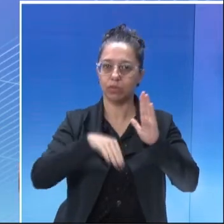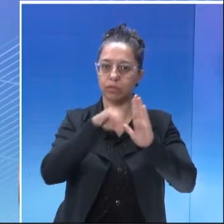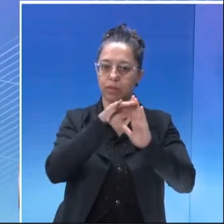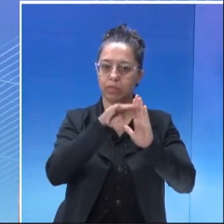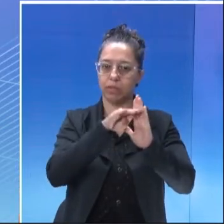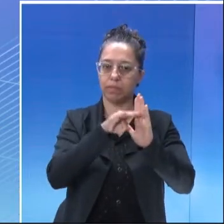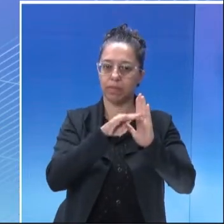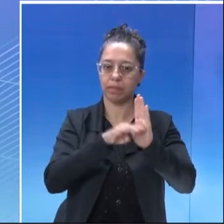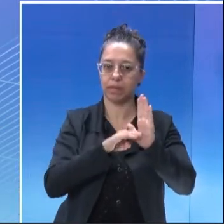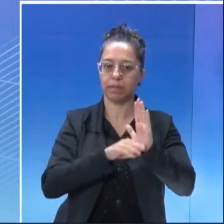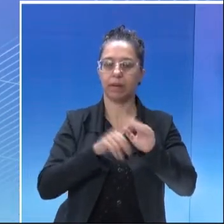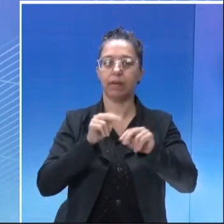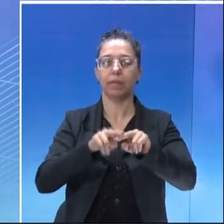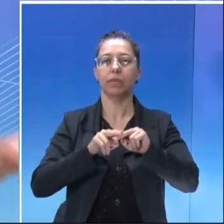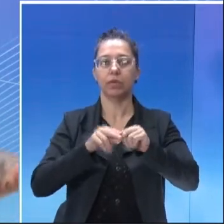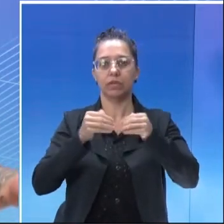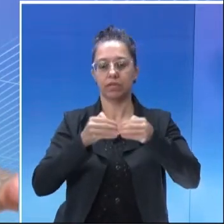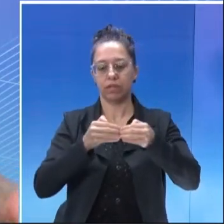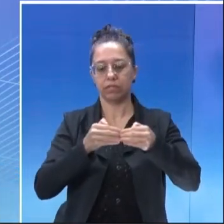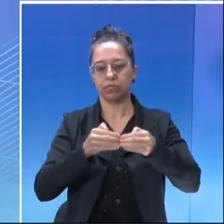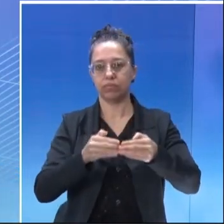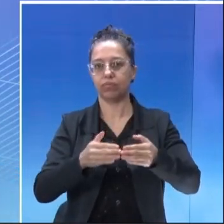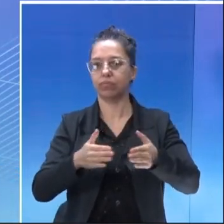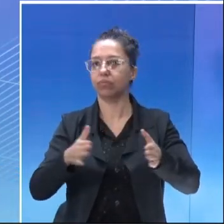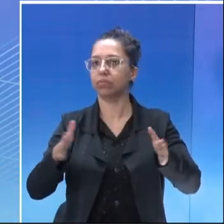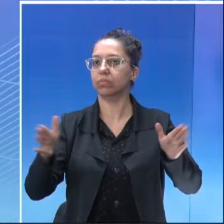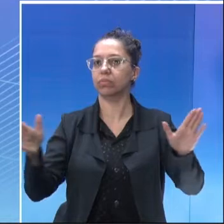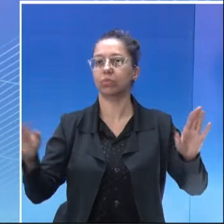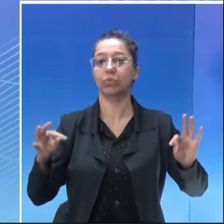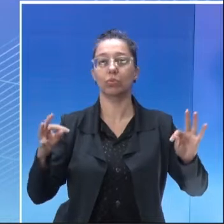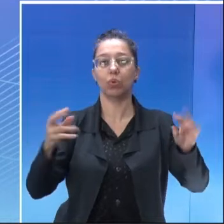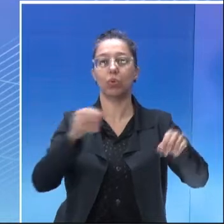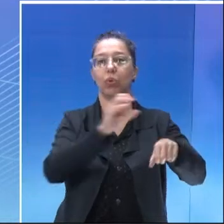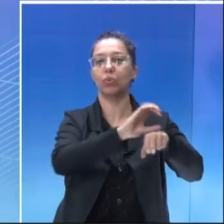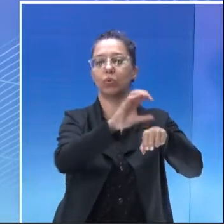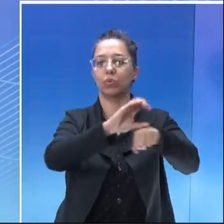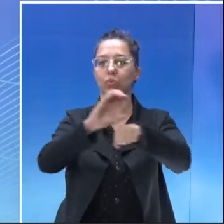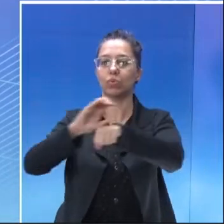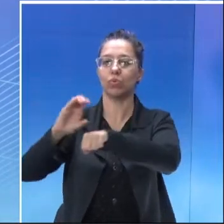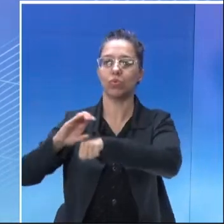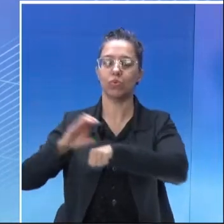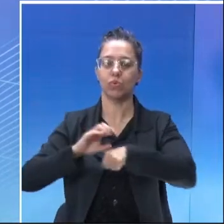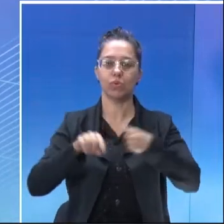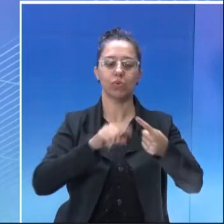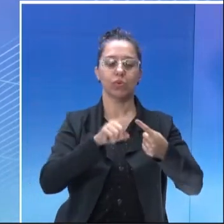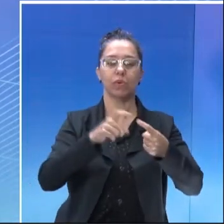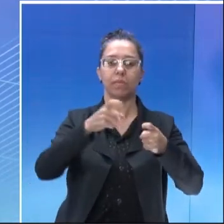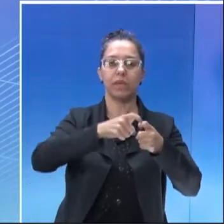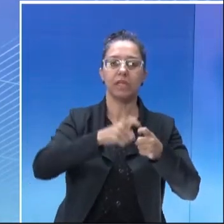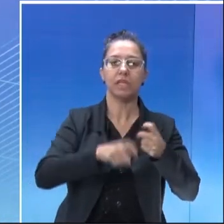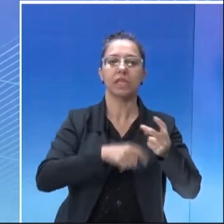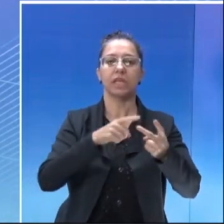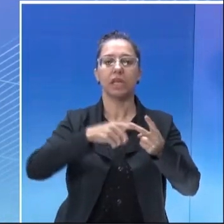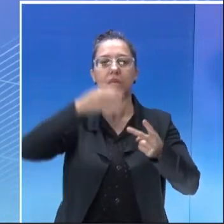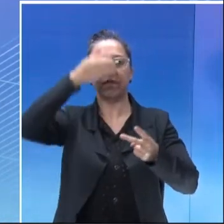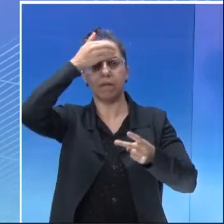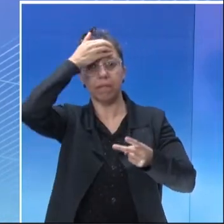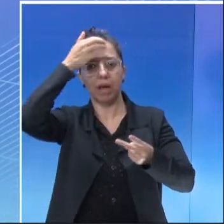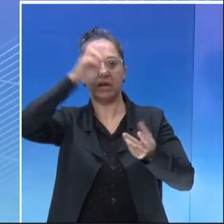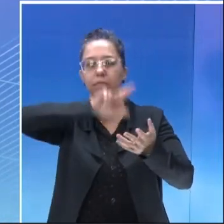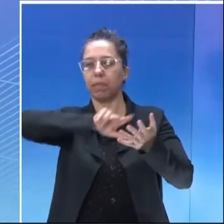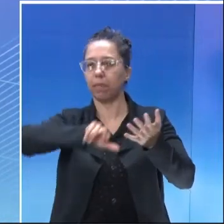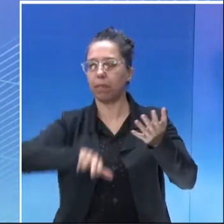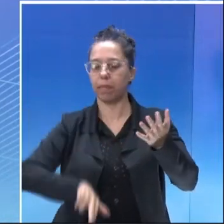uma metodologia, e isso vai inaugurar todas as ciências, medicina, enfermagem, todas têm metodologia. E por isso